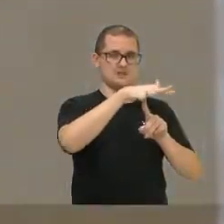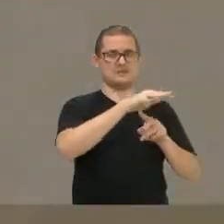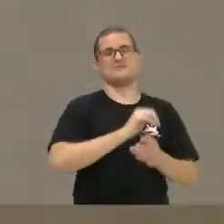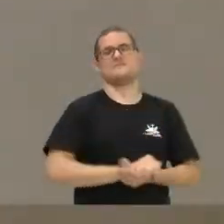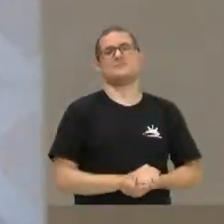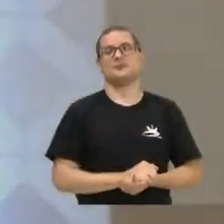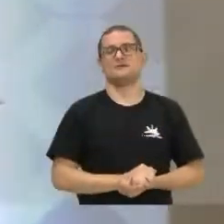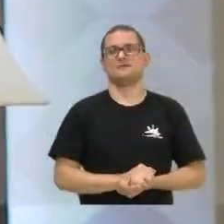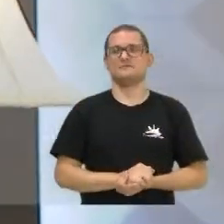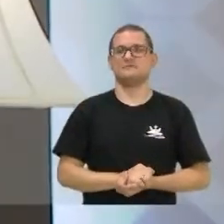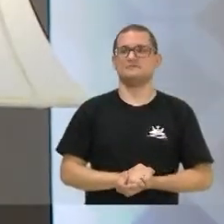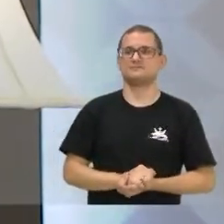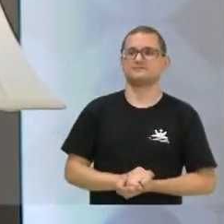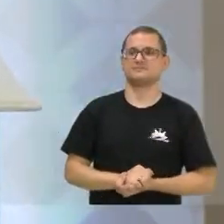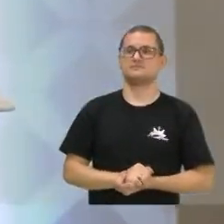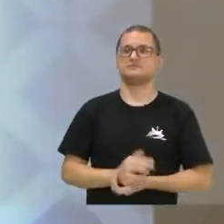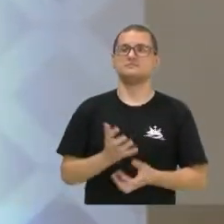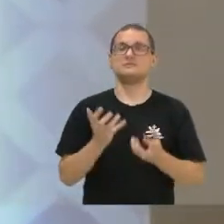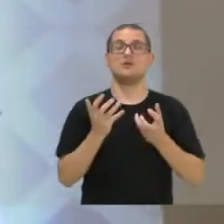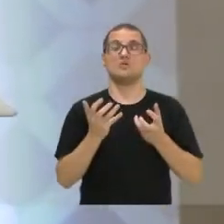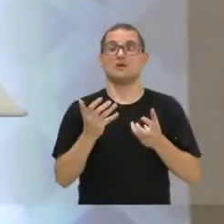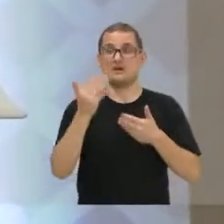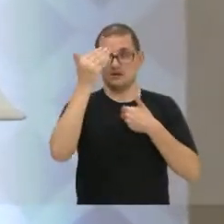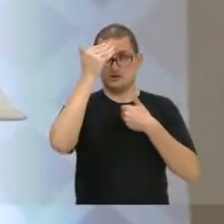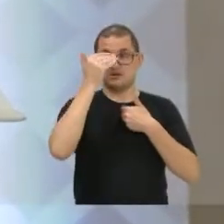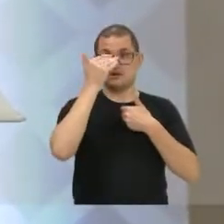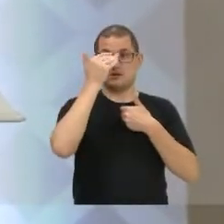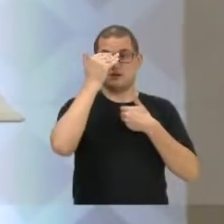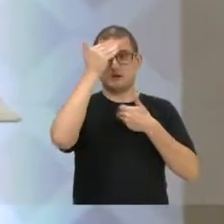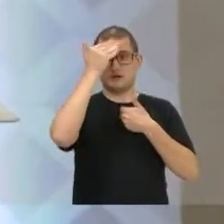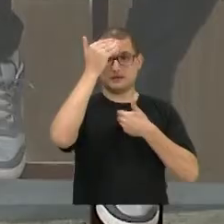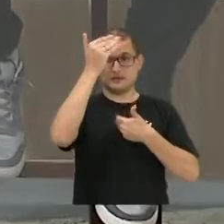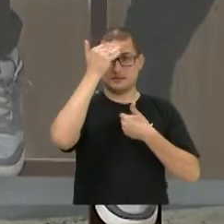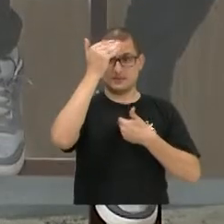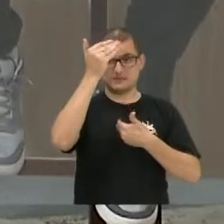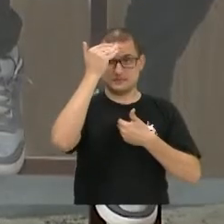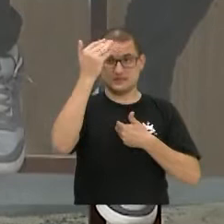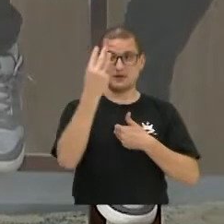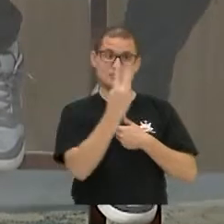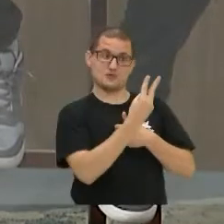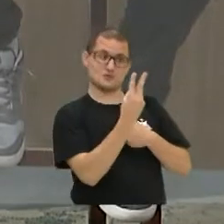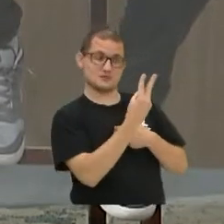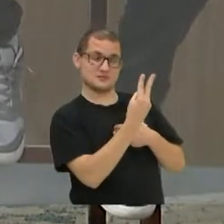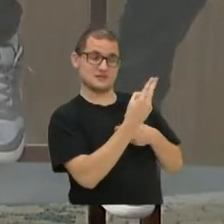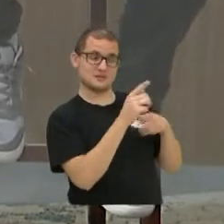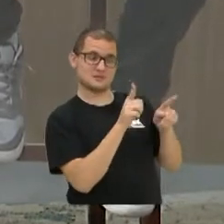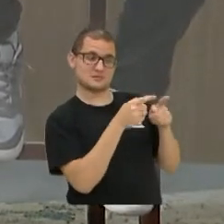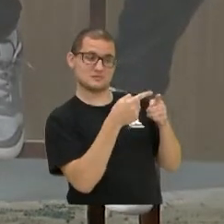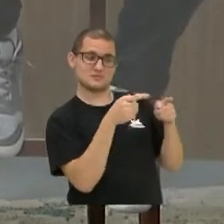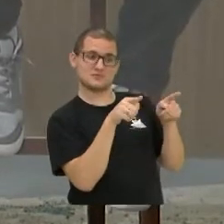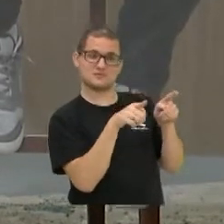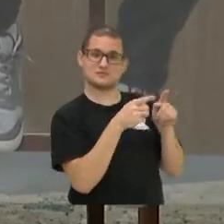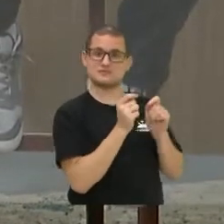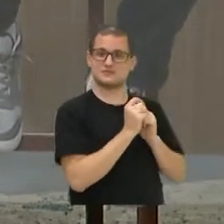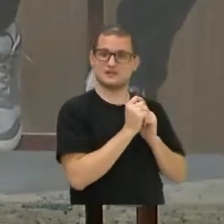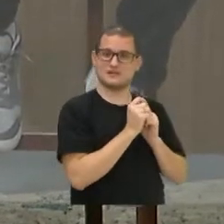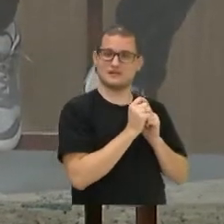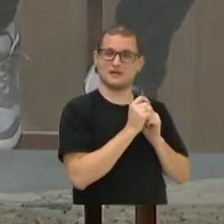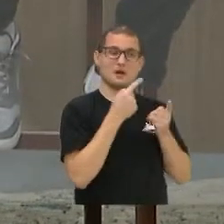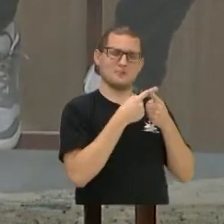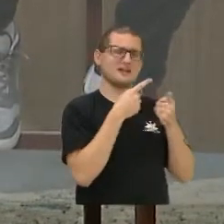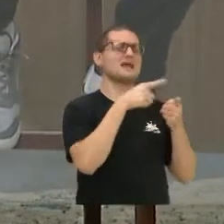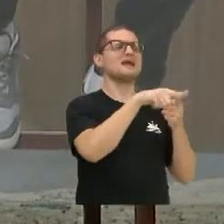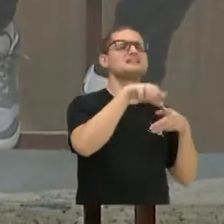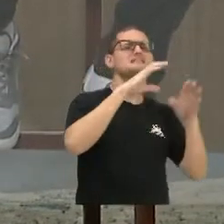agradecer esse trio compreenderam bem e quem nos separará do amor